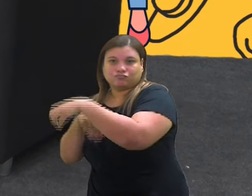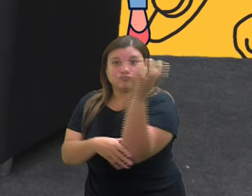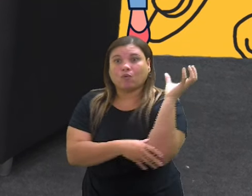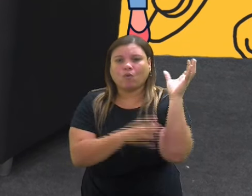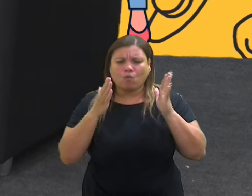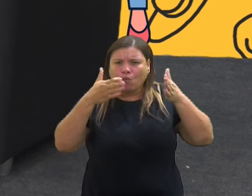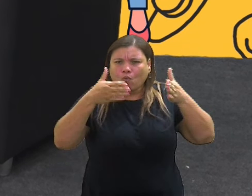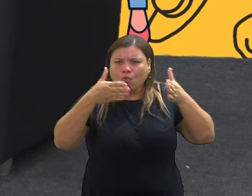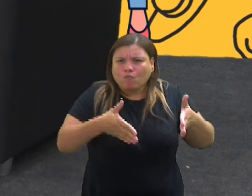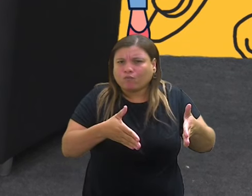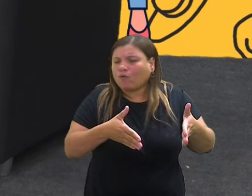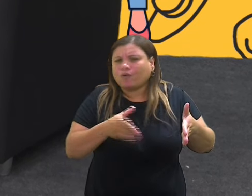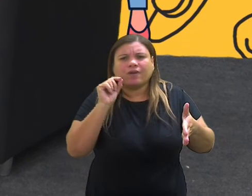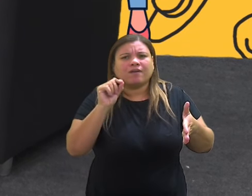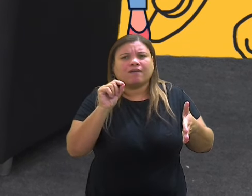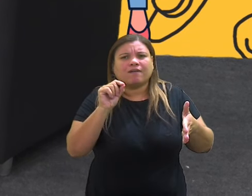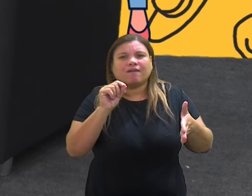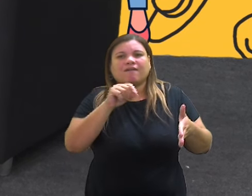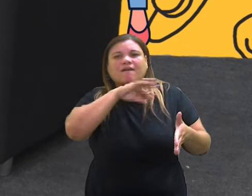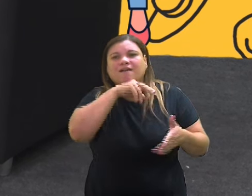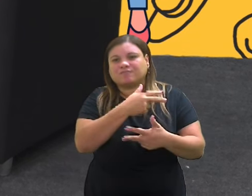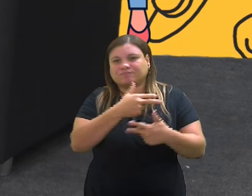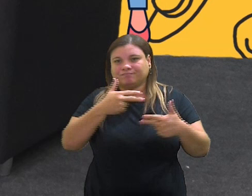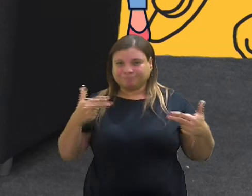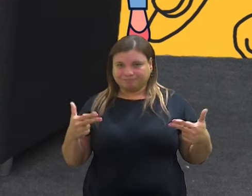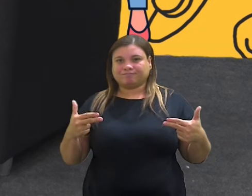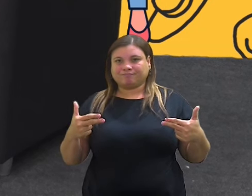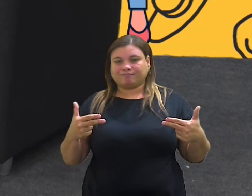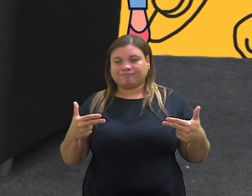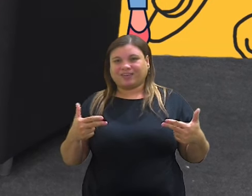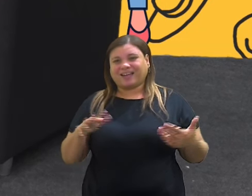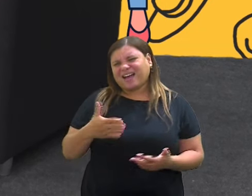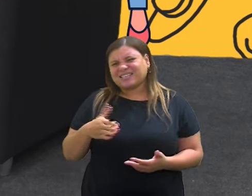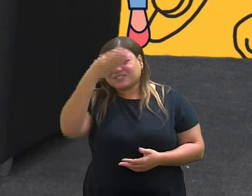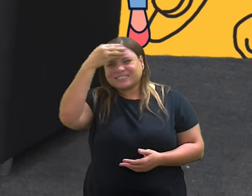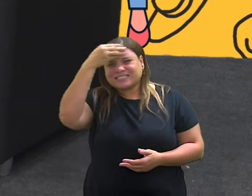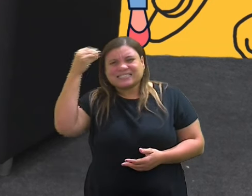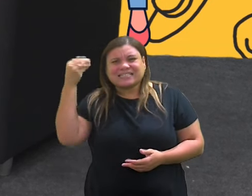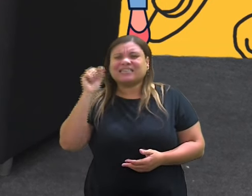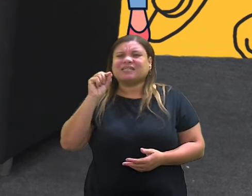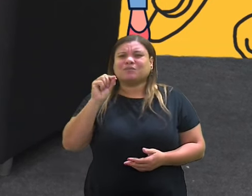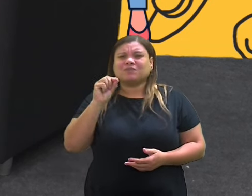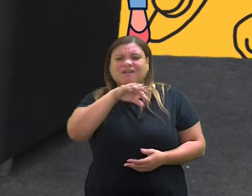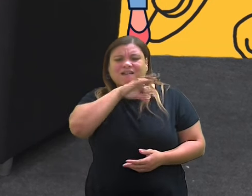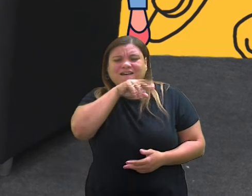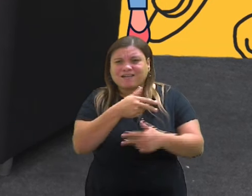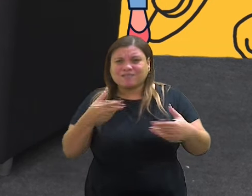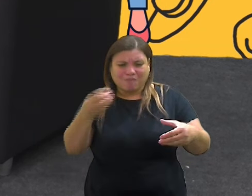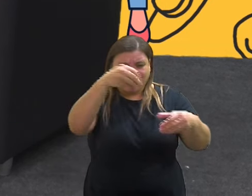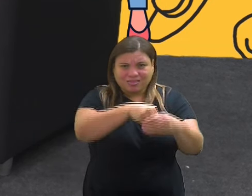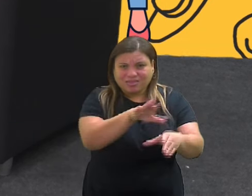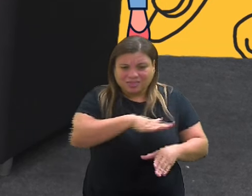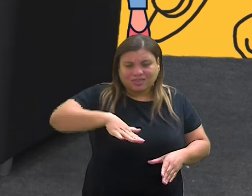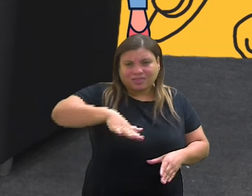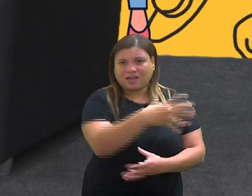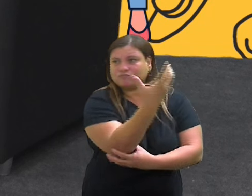aos animais. Quando falamos em educação ambiental, muitas vezes esquecemos que os animais estão inseridos nesse contexto. Existem